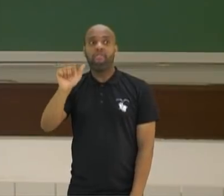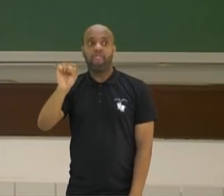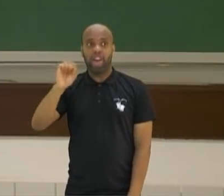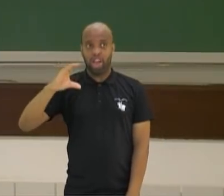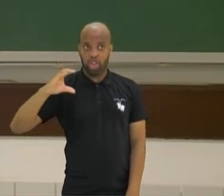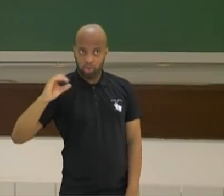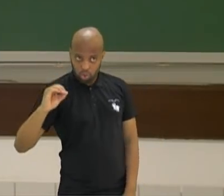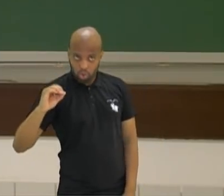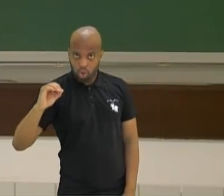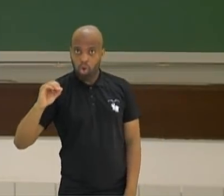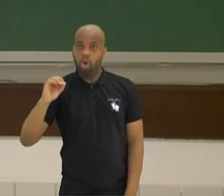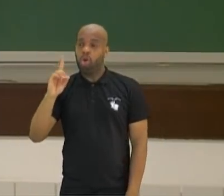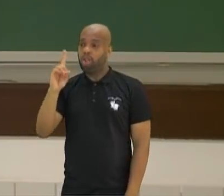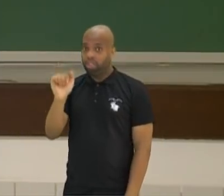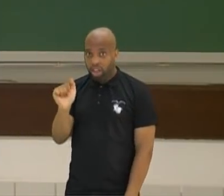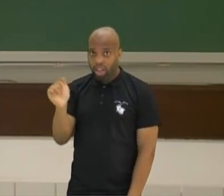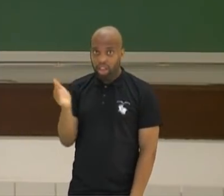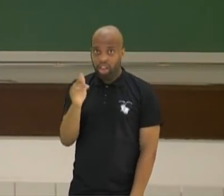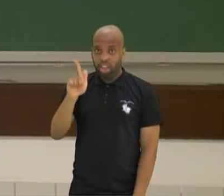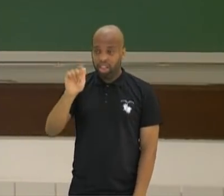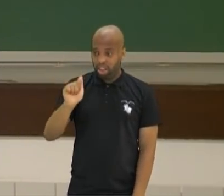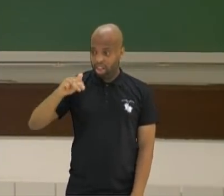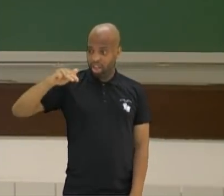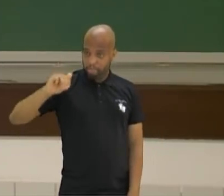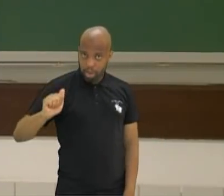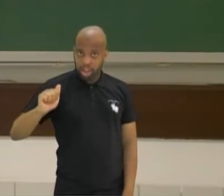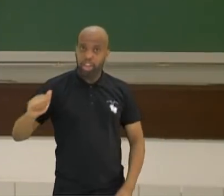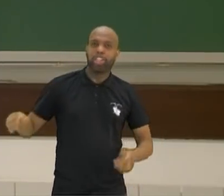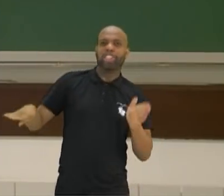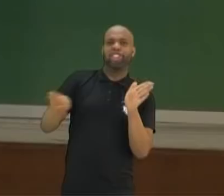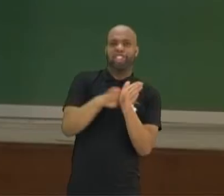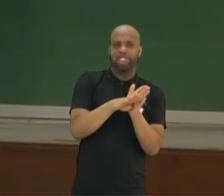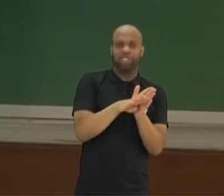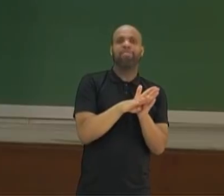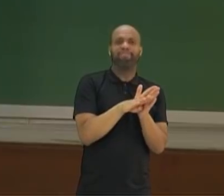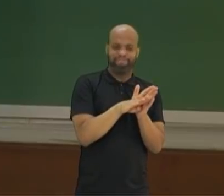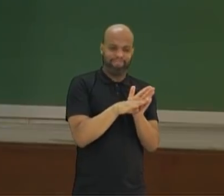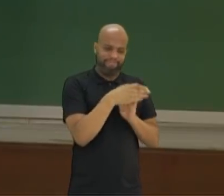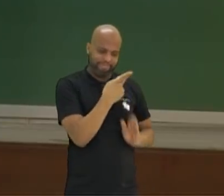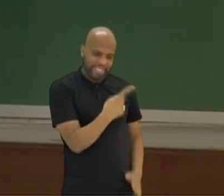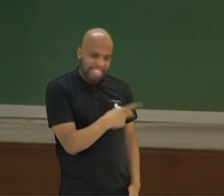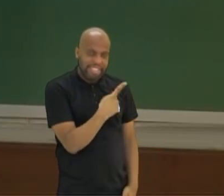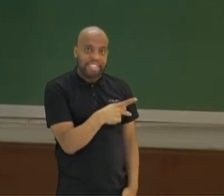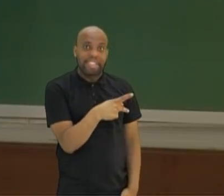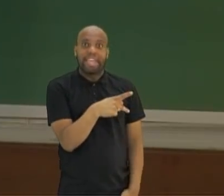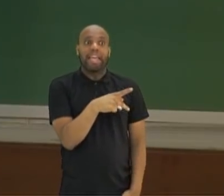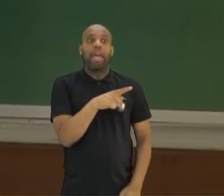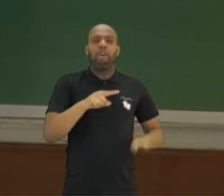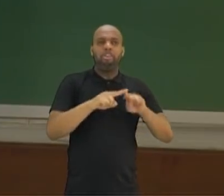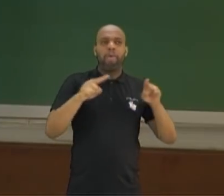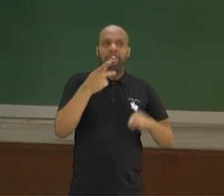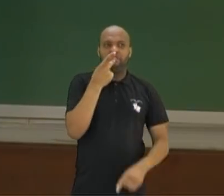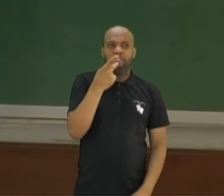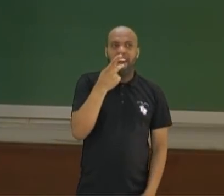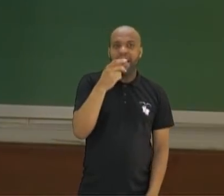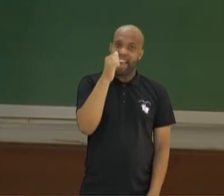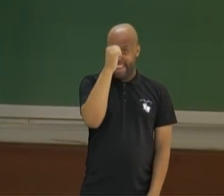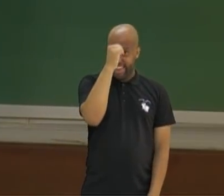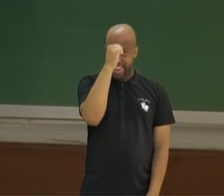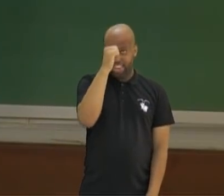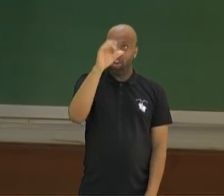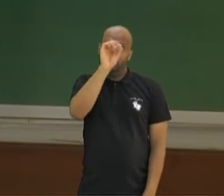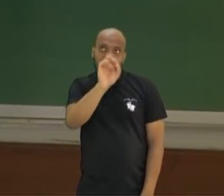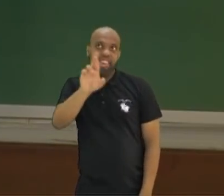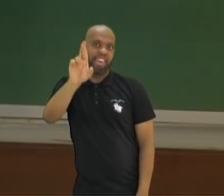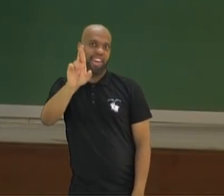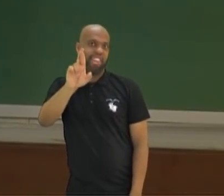Índia, propriamente o termo que você pode usar. Tá? Não tem nada a ver com esse país hoje que a gente tem chamado Índia. Índias Orientais,